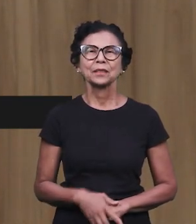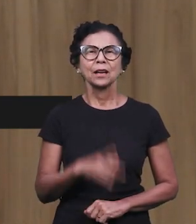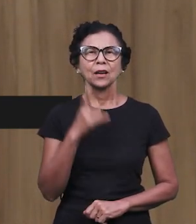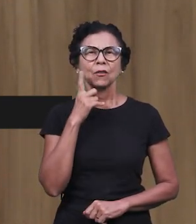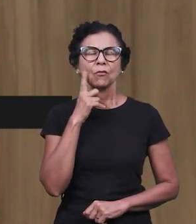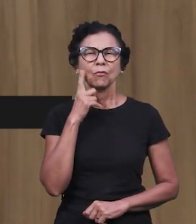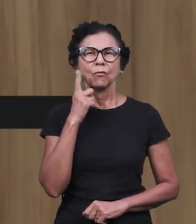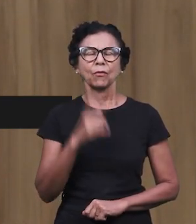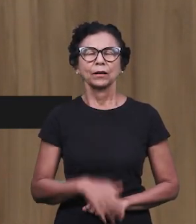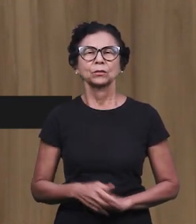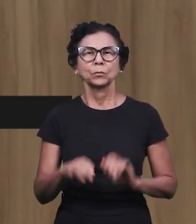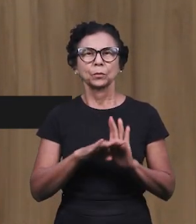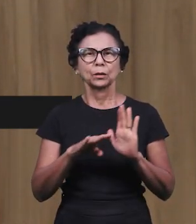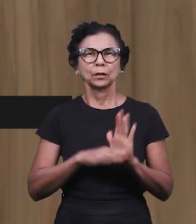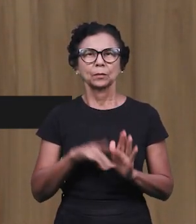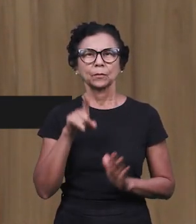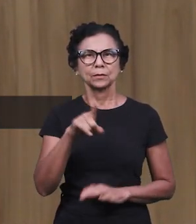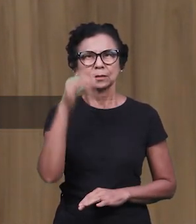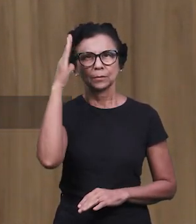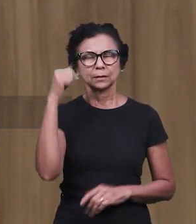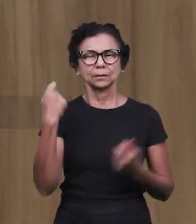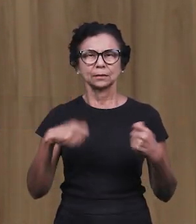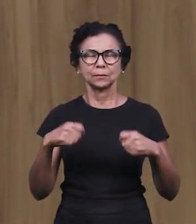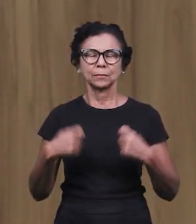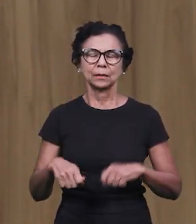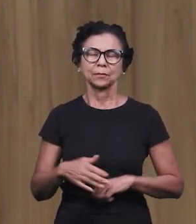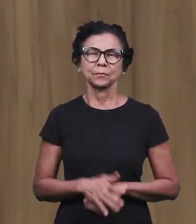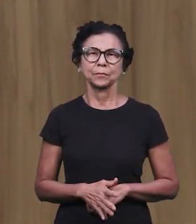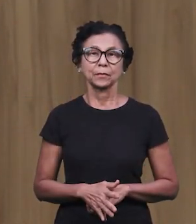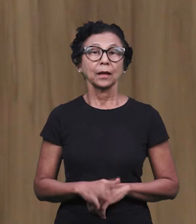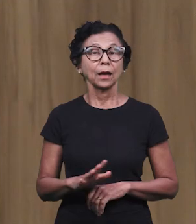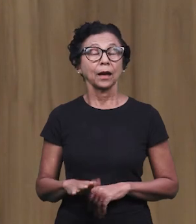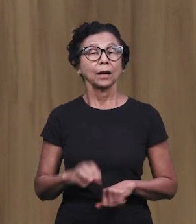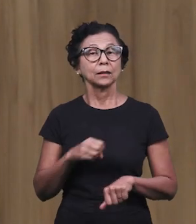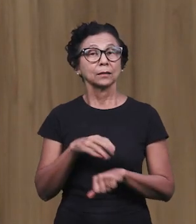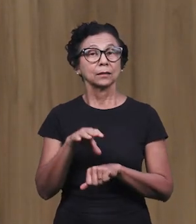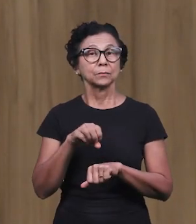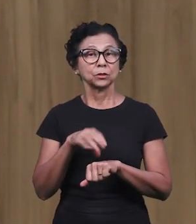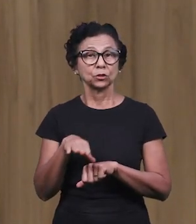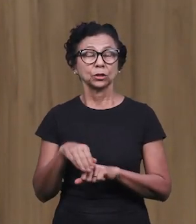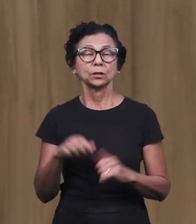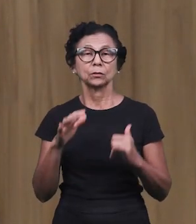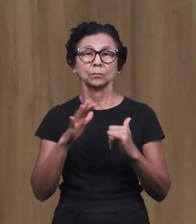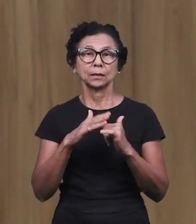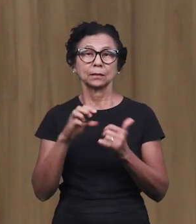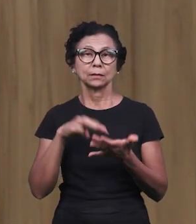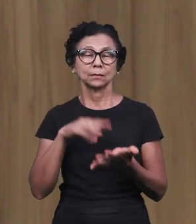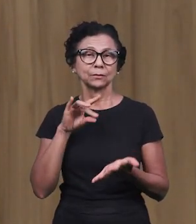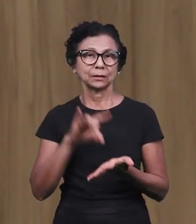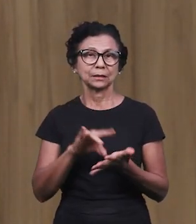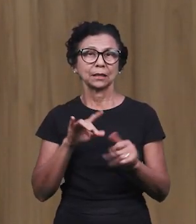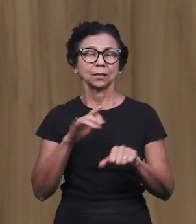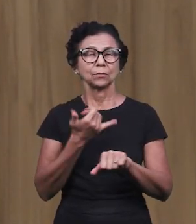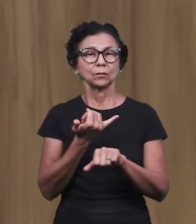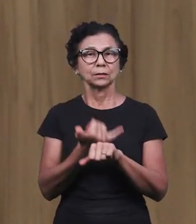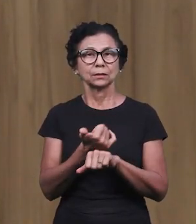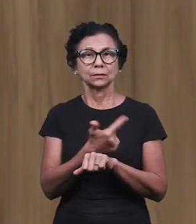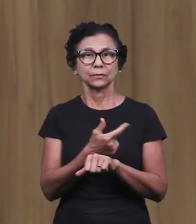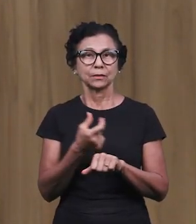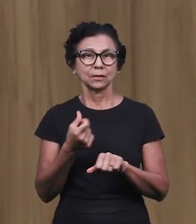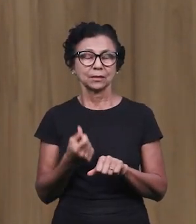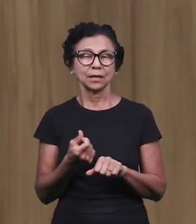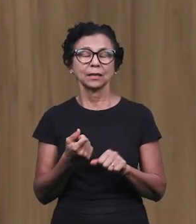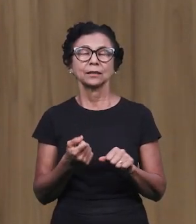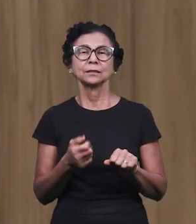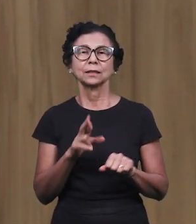transmitindo pelo canal 126 da Embratel, canal 85 da Sky Livre e o canal oficial da Igreja Cristã Maranata no YouTube. E